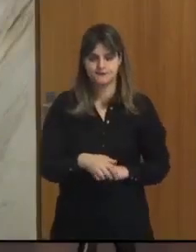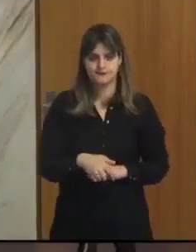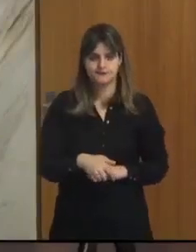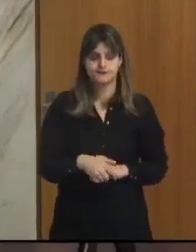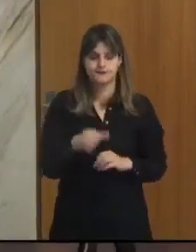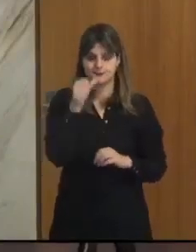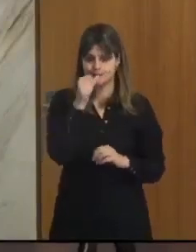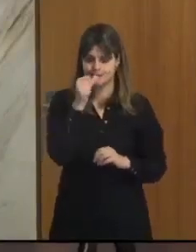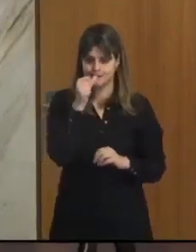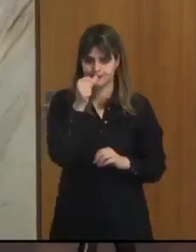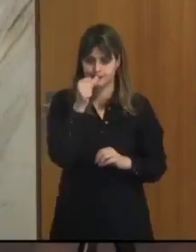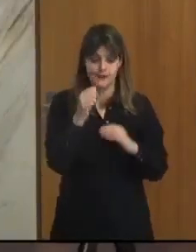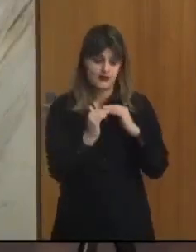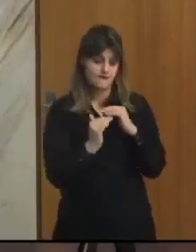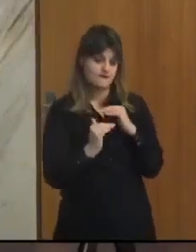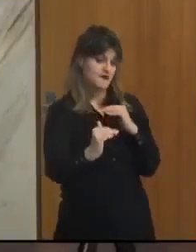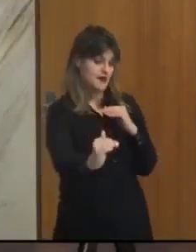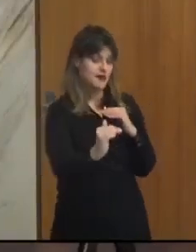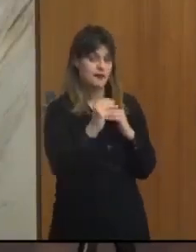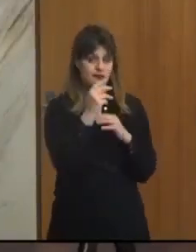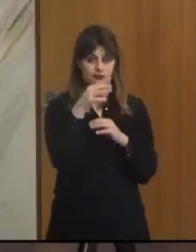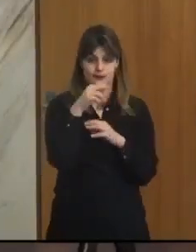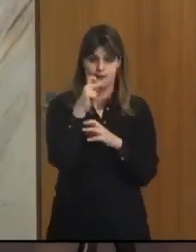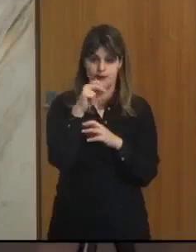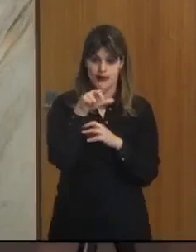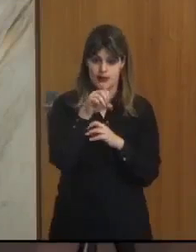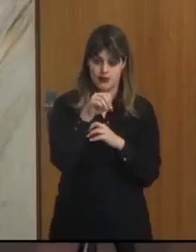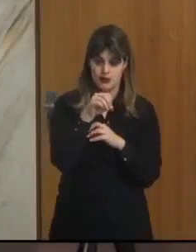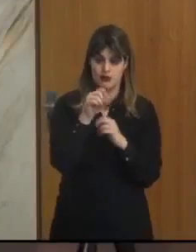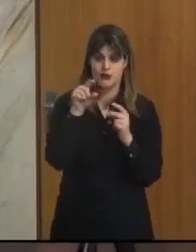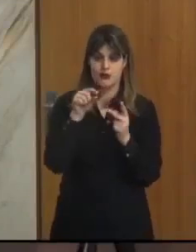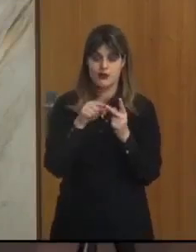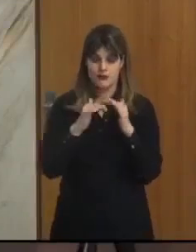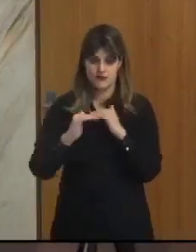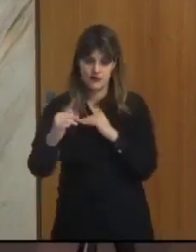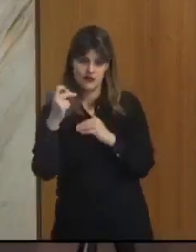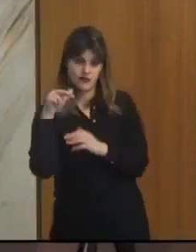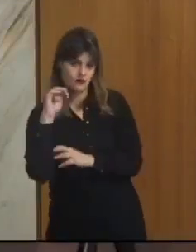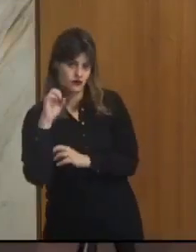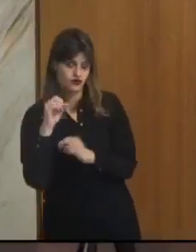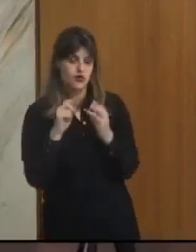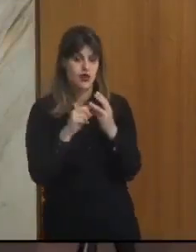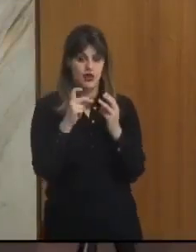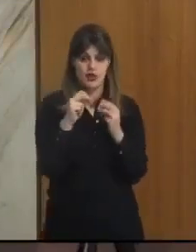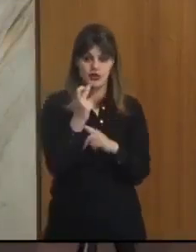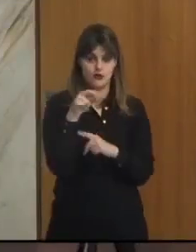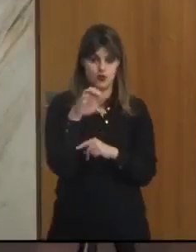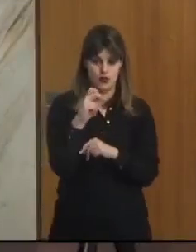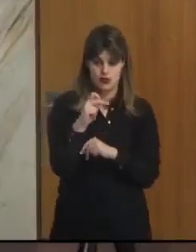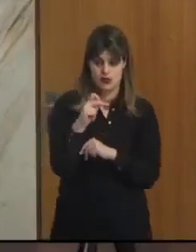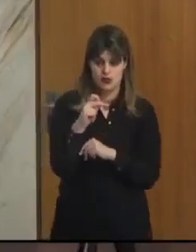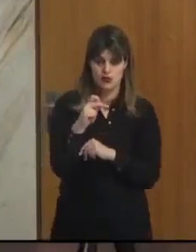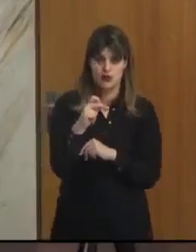Este rio, este Vale do Pranto e o Vale do Anços, o do Arunca, em